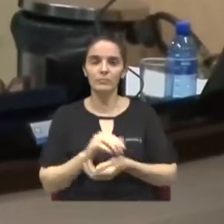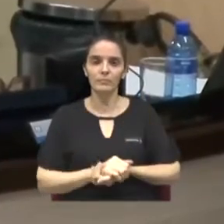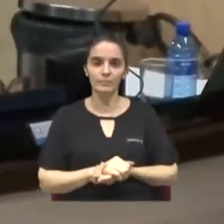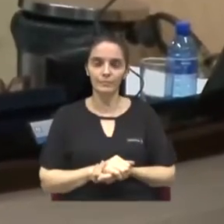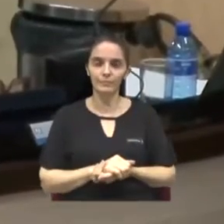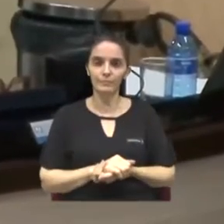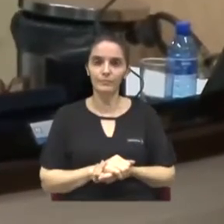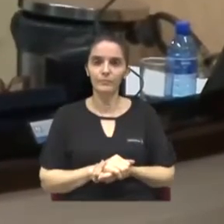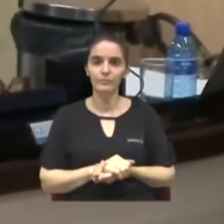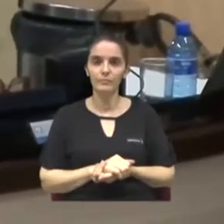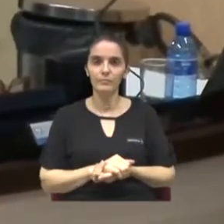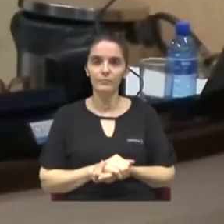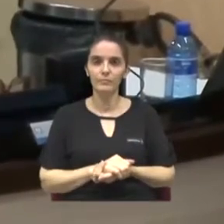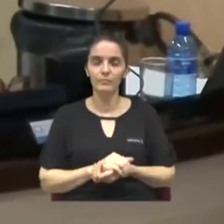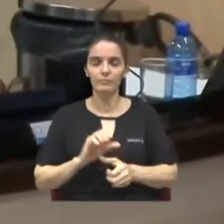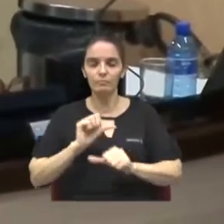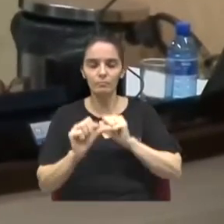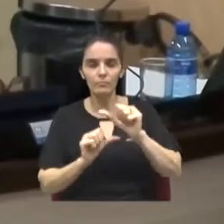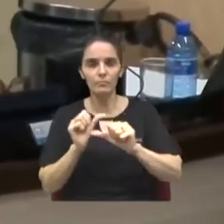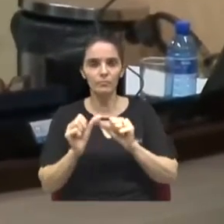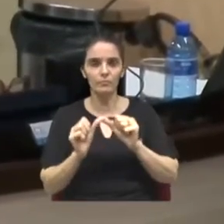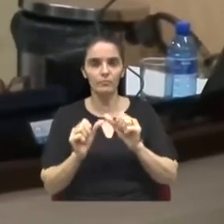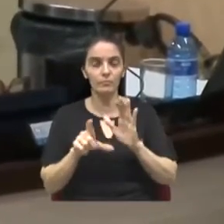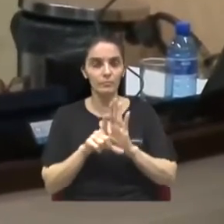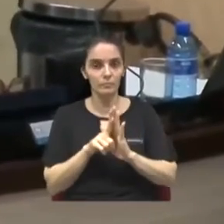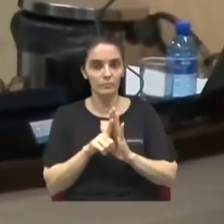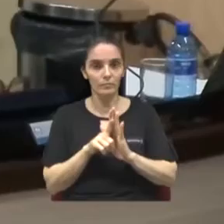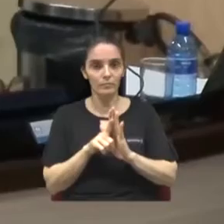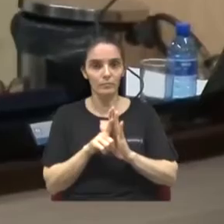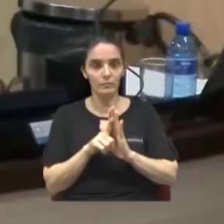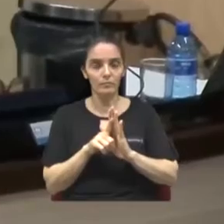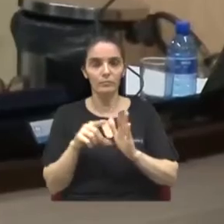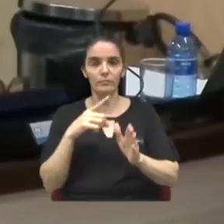estaremos fazendo uma modificação numa lei para